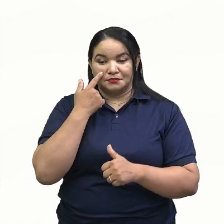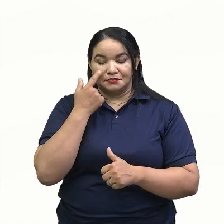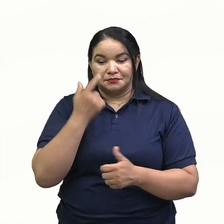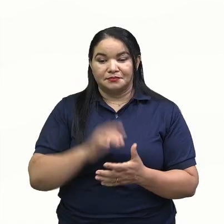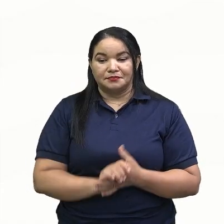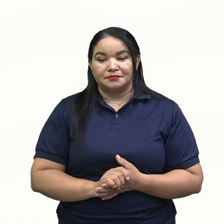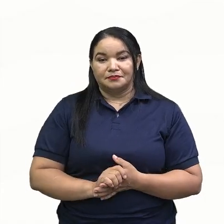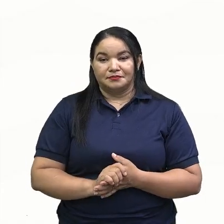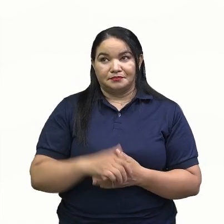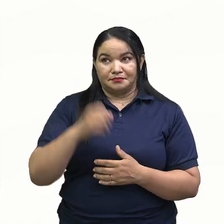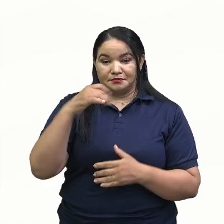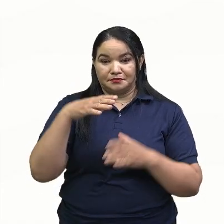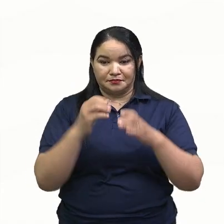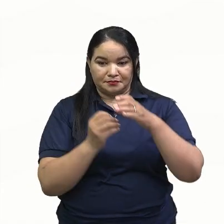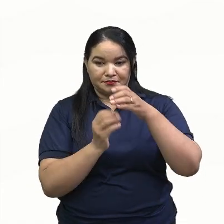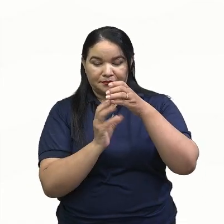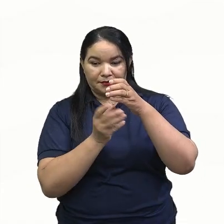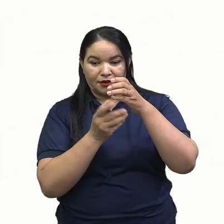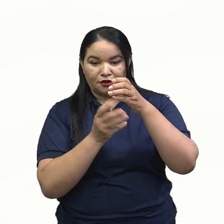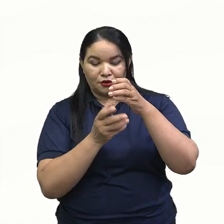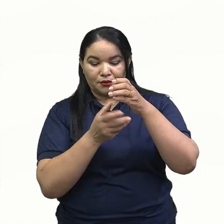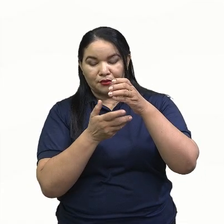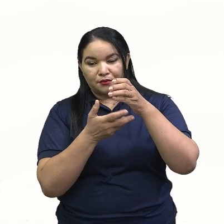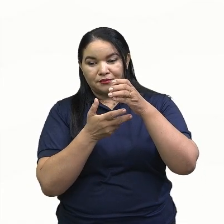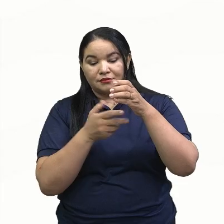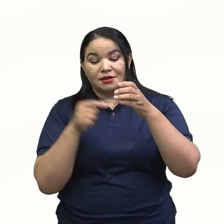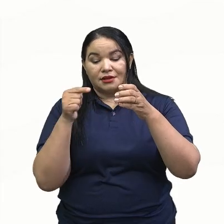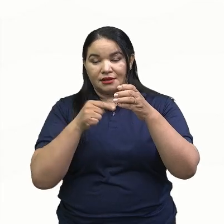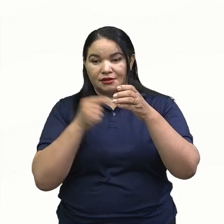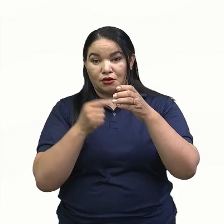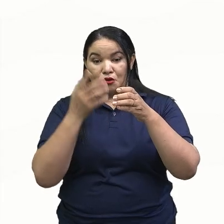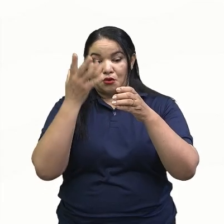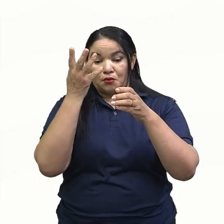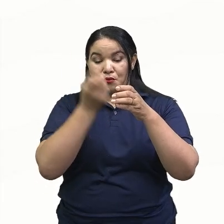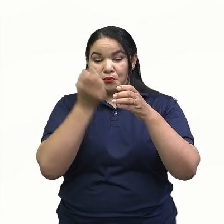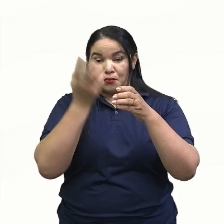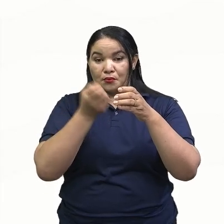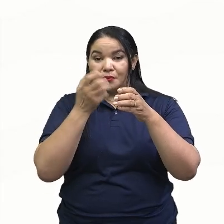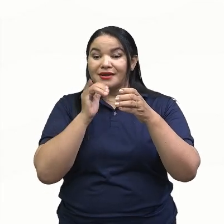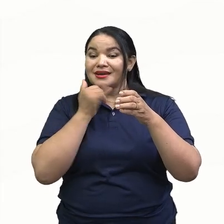lâmpadas, é um receptor, logo as lâmpadas